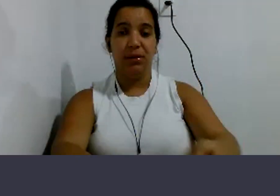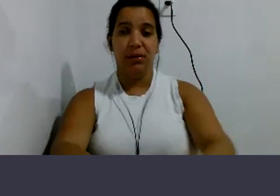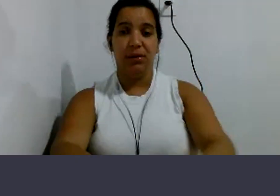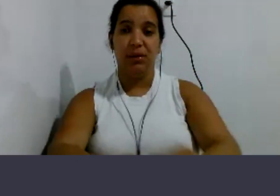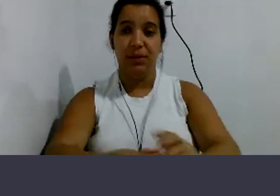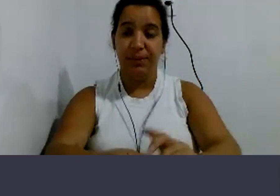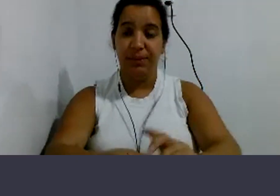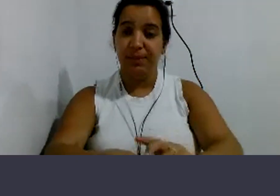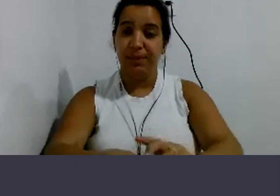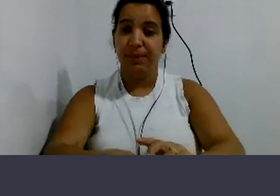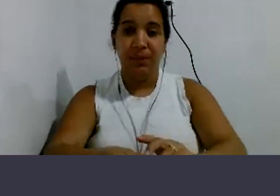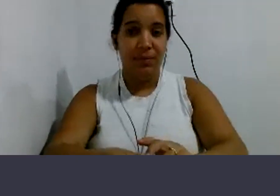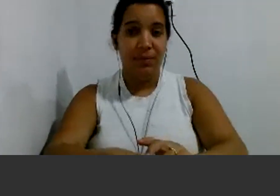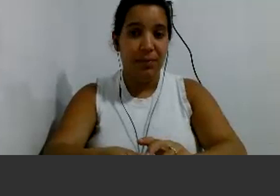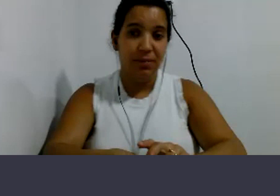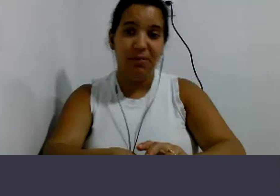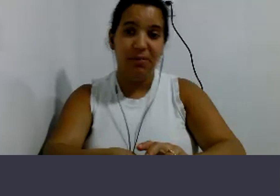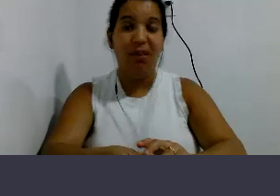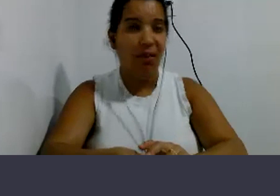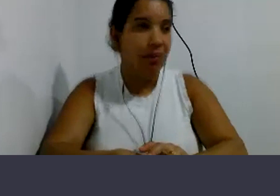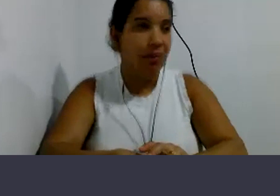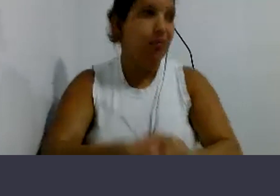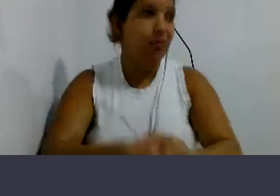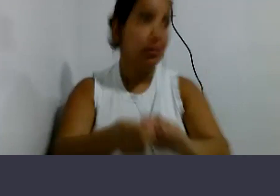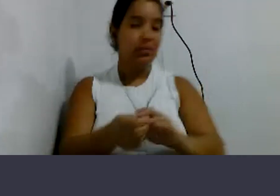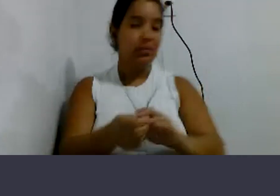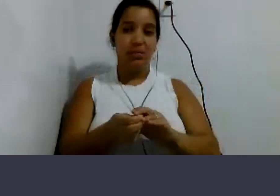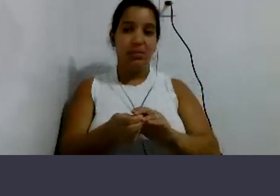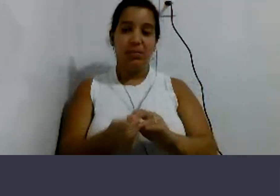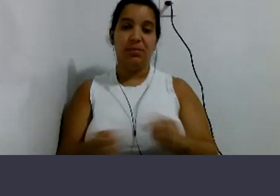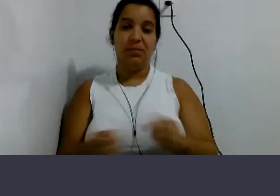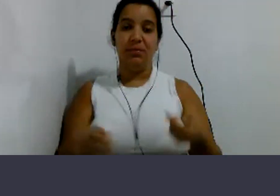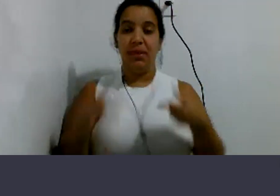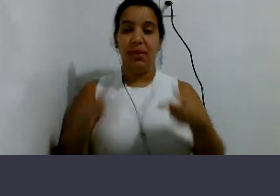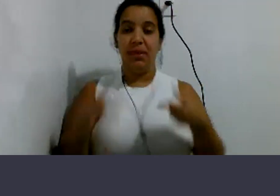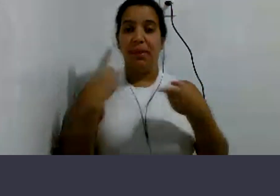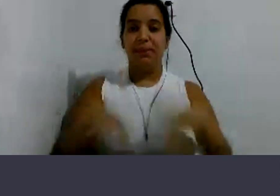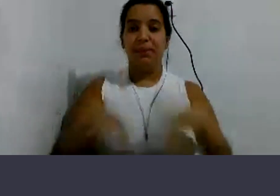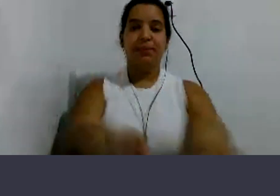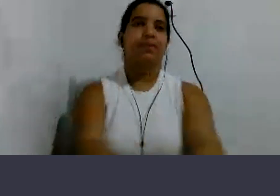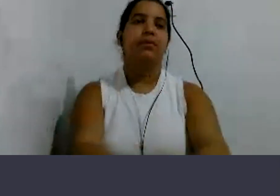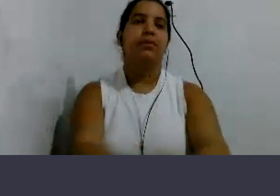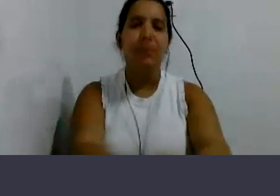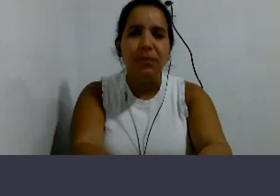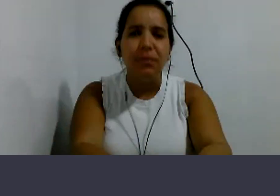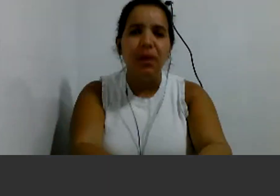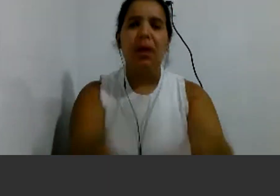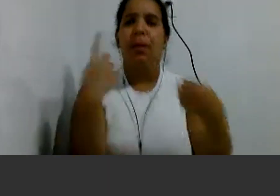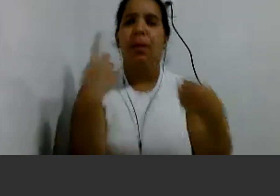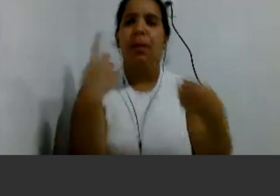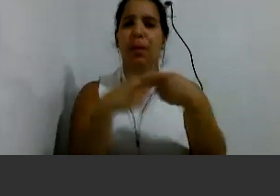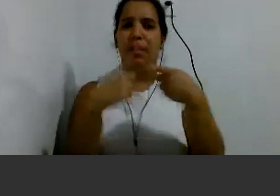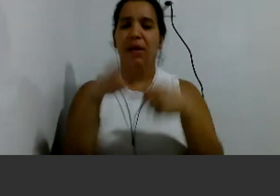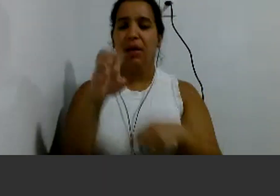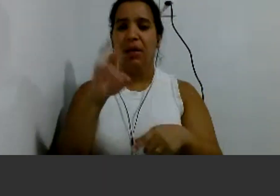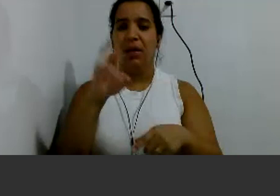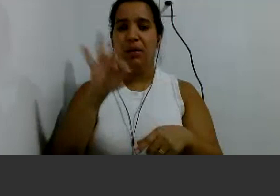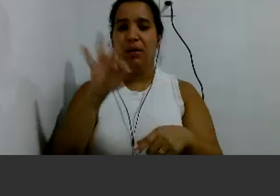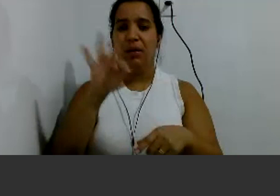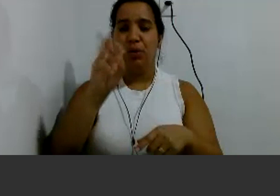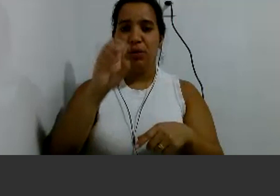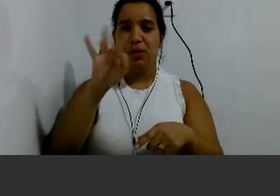que eu ainda tô com dúvida. Porque o É a parasita ele tem um função. ciclo eritrocítico. Então, ele vai infectar a hemácia,